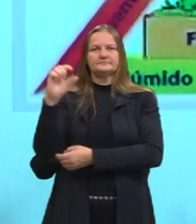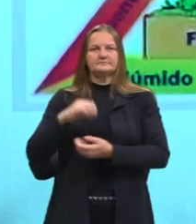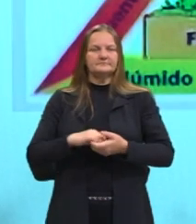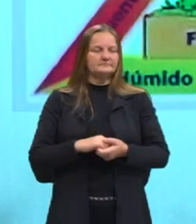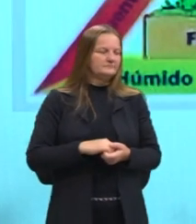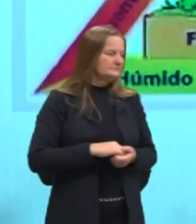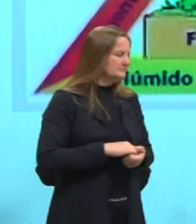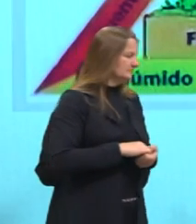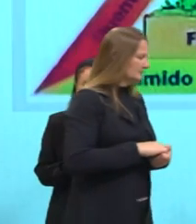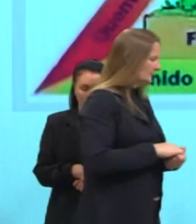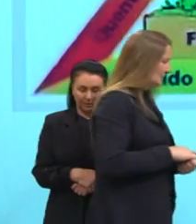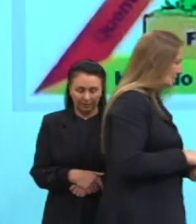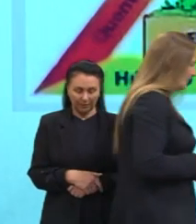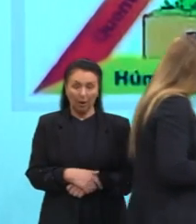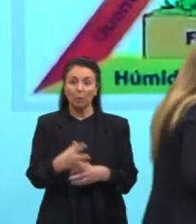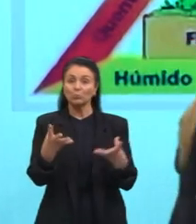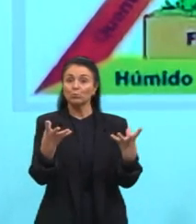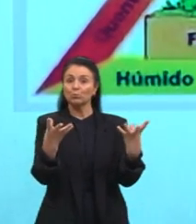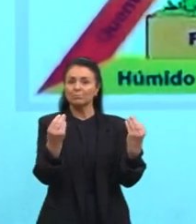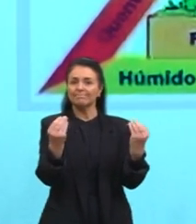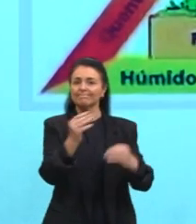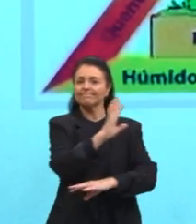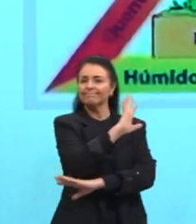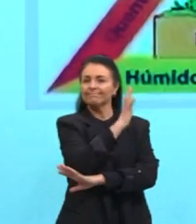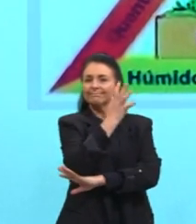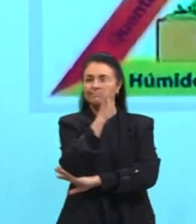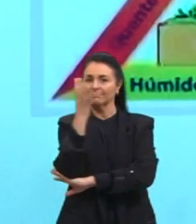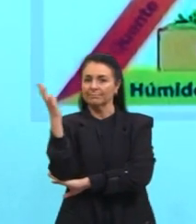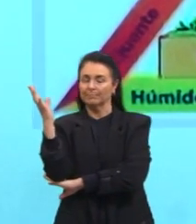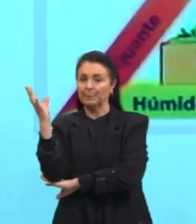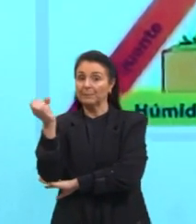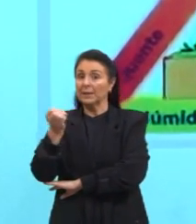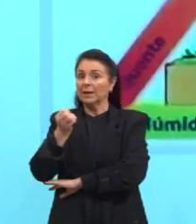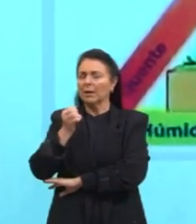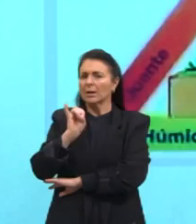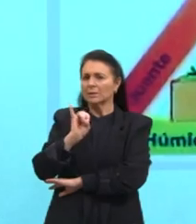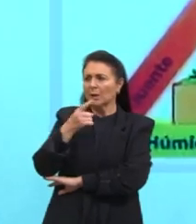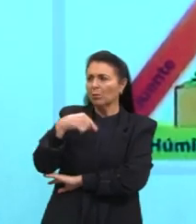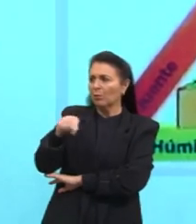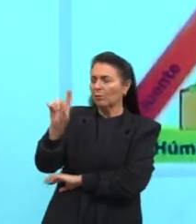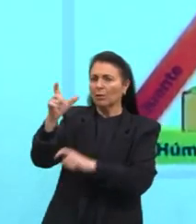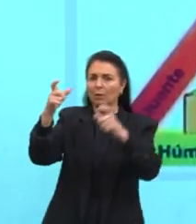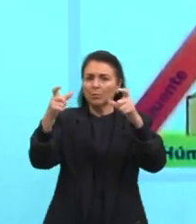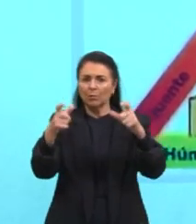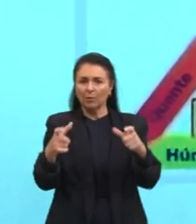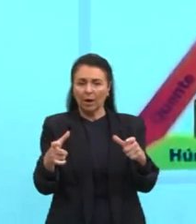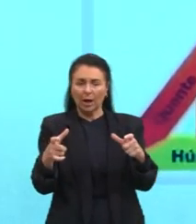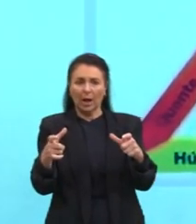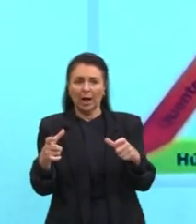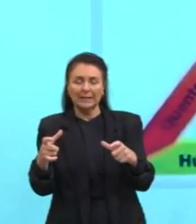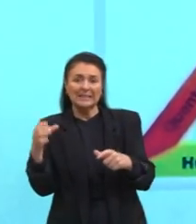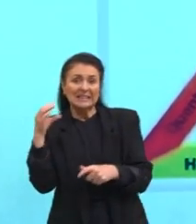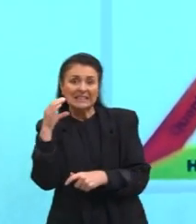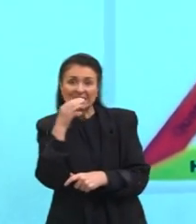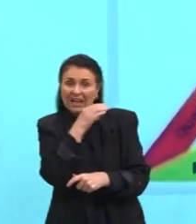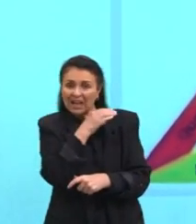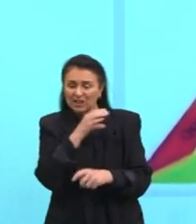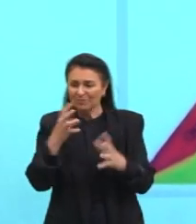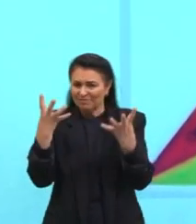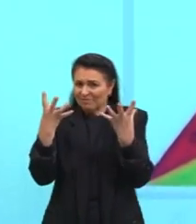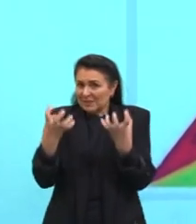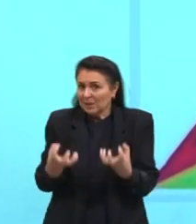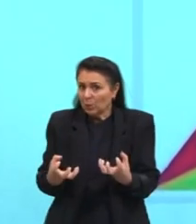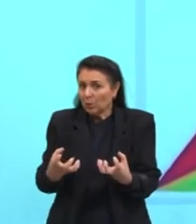formações de árvores Nessas questões aí se eu for para úmido desculpa quente seco Olha que eu voltei